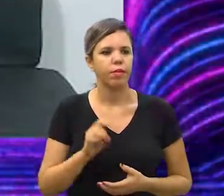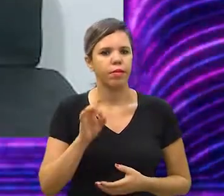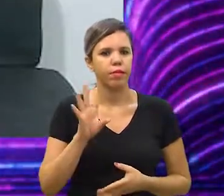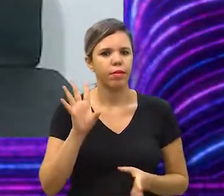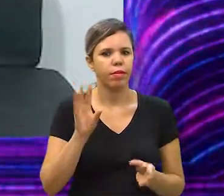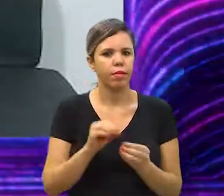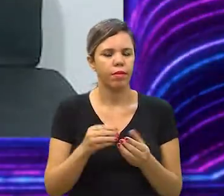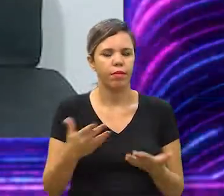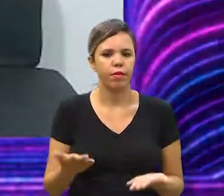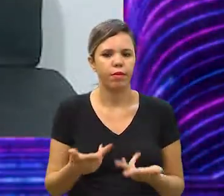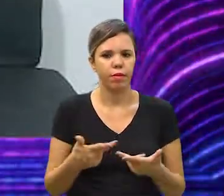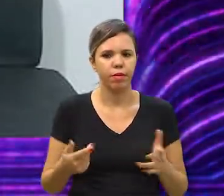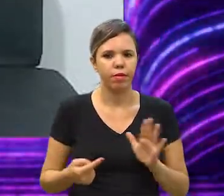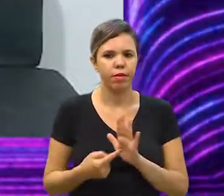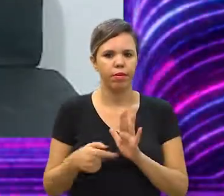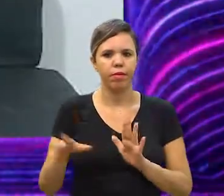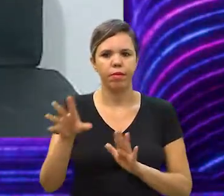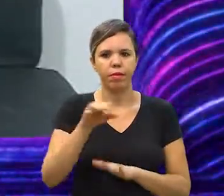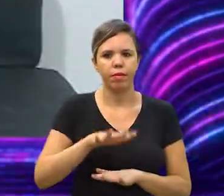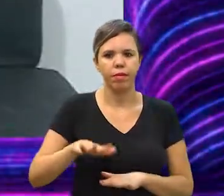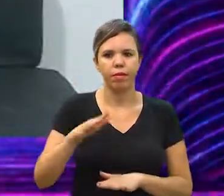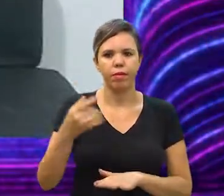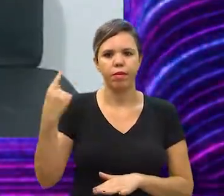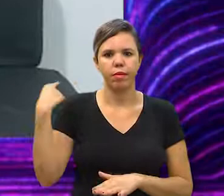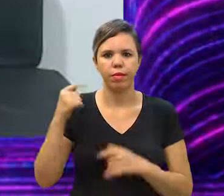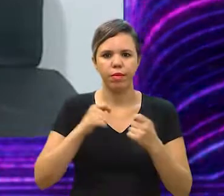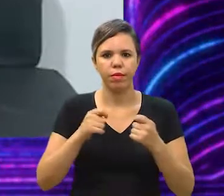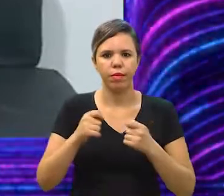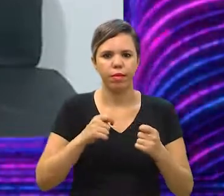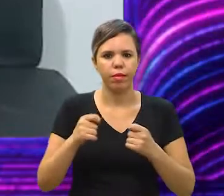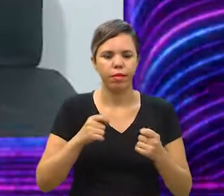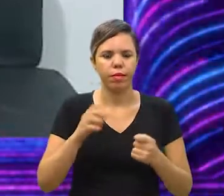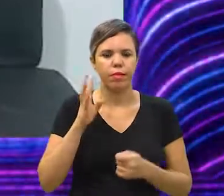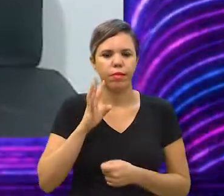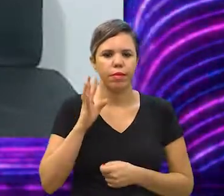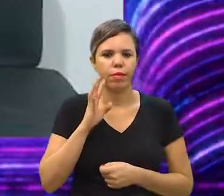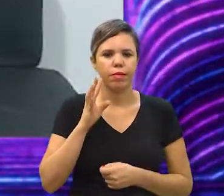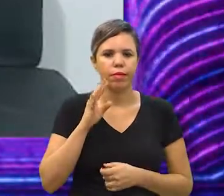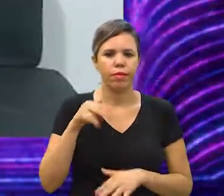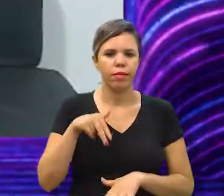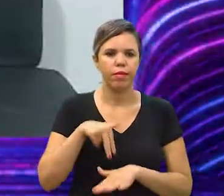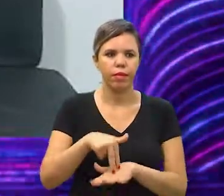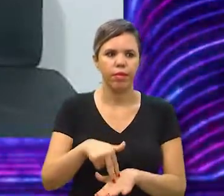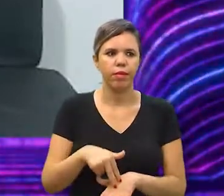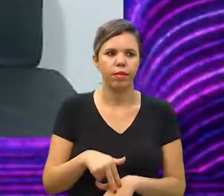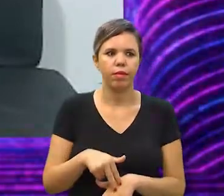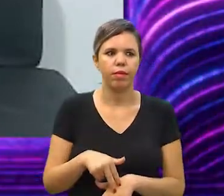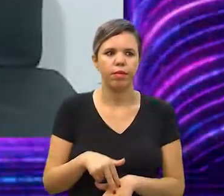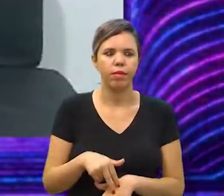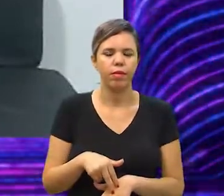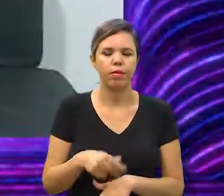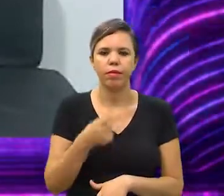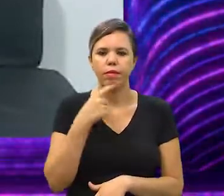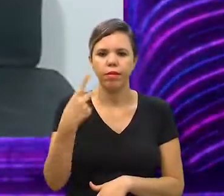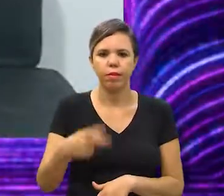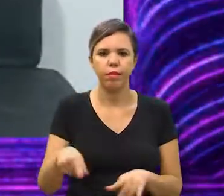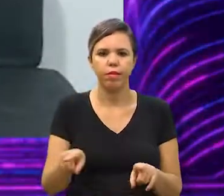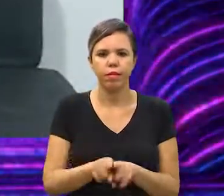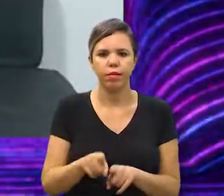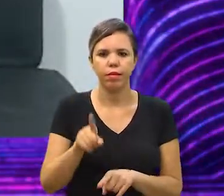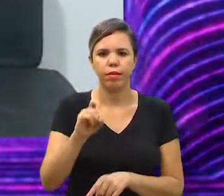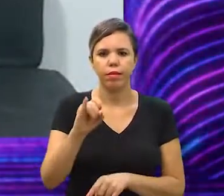dar uma apresentação geral para quem não me viu nas outras entrevistas, né, acho que é bacana me apresentar. Eu sou o Digo Freitas, sou aqui de Campinas